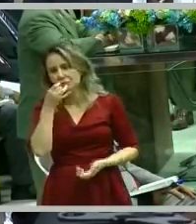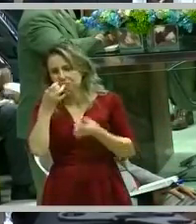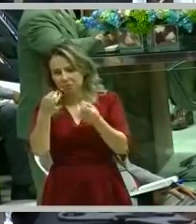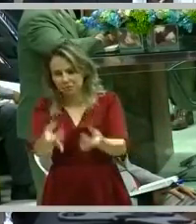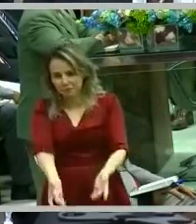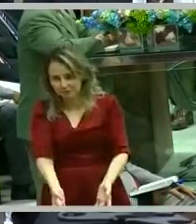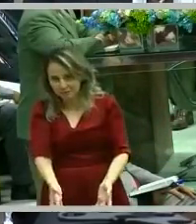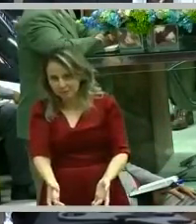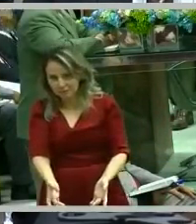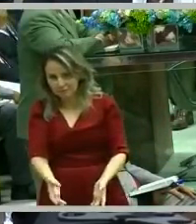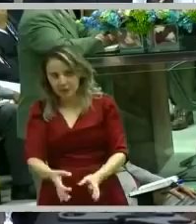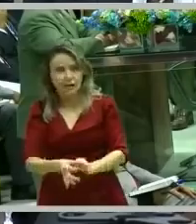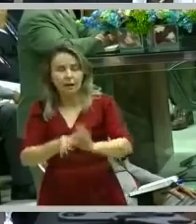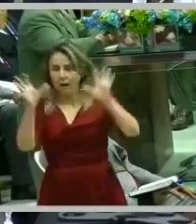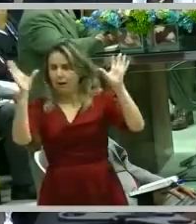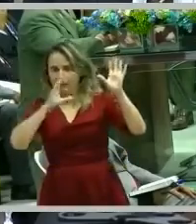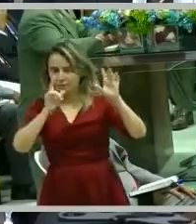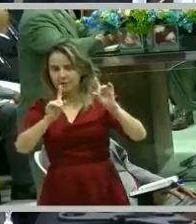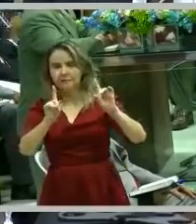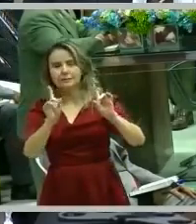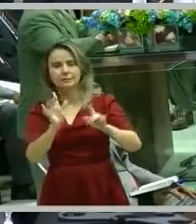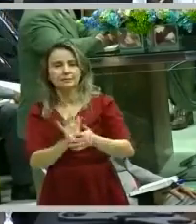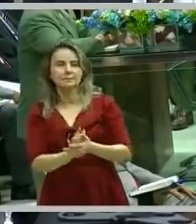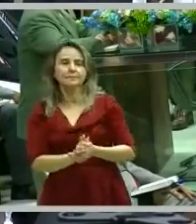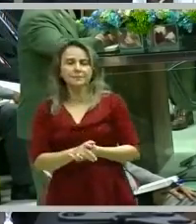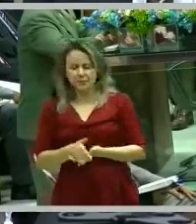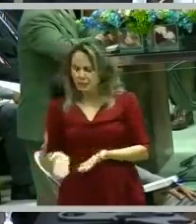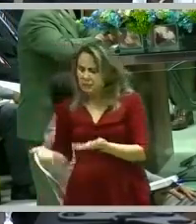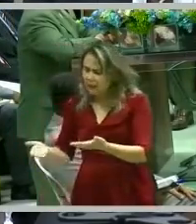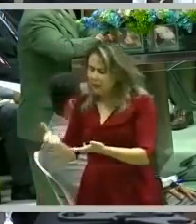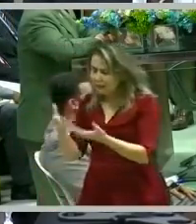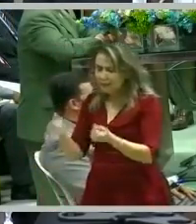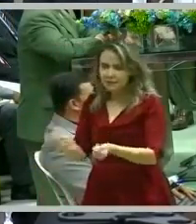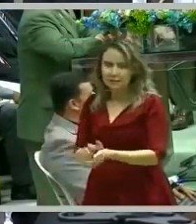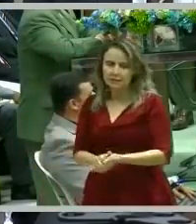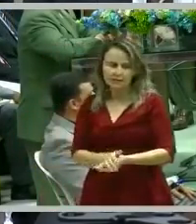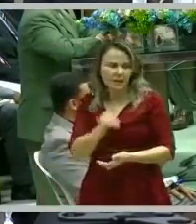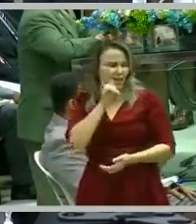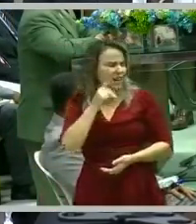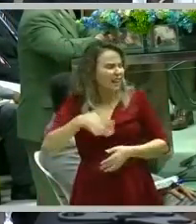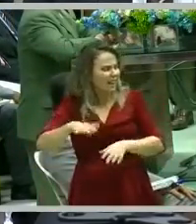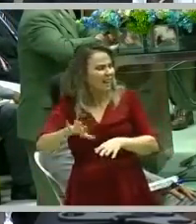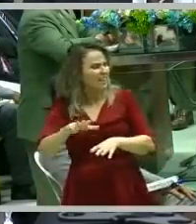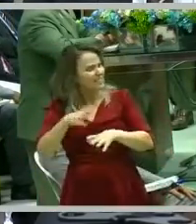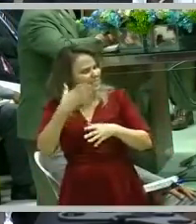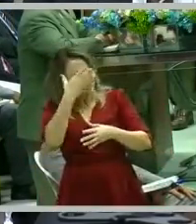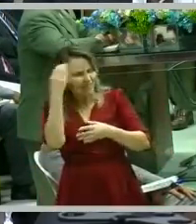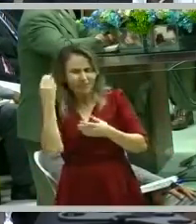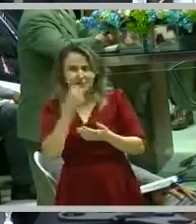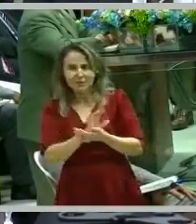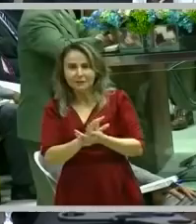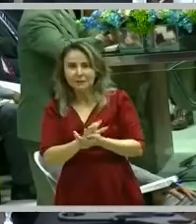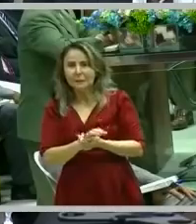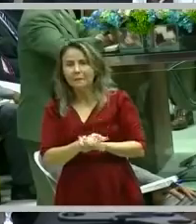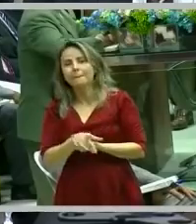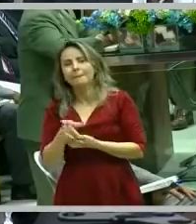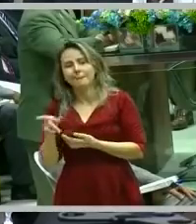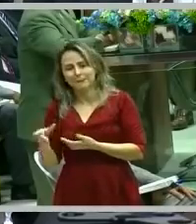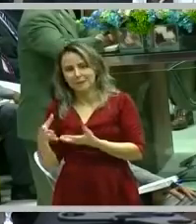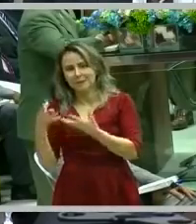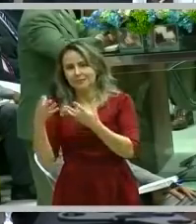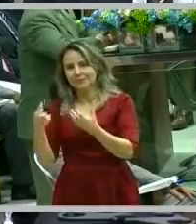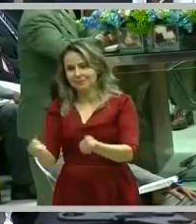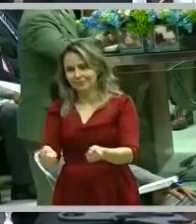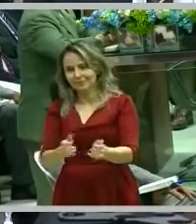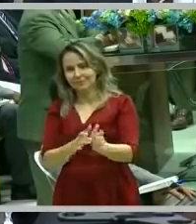libertação não é de uma vez só, às vezes, não é, irmão? Glória a Deus. E ele, eu digo, aceita ele, e o cachimbo? Eu digo, deixa o cachimbo para lá, aceita. E ele dobrou o joelho e aceitou Jesus chorando.